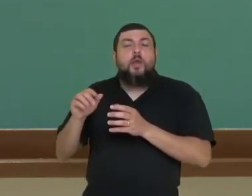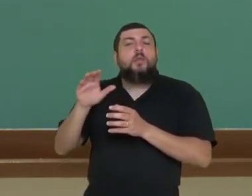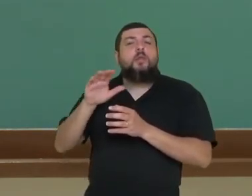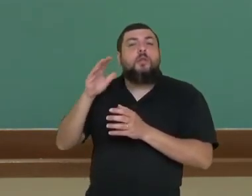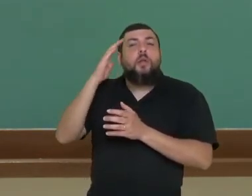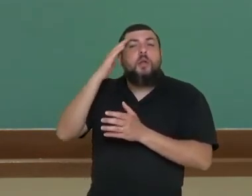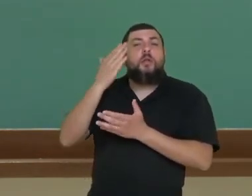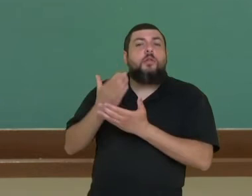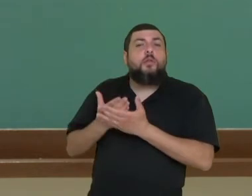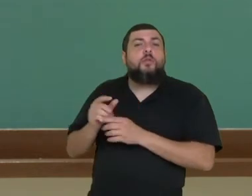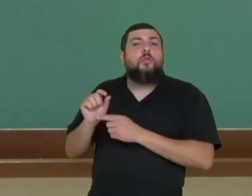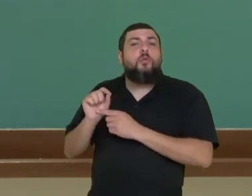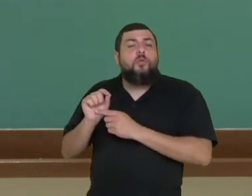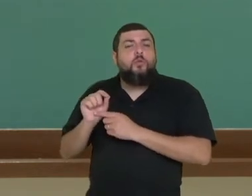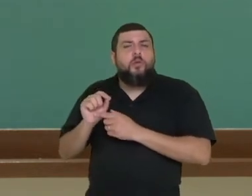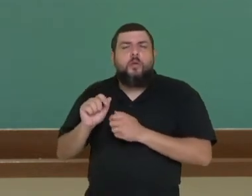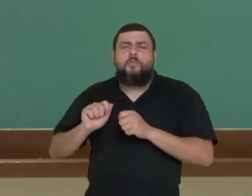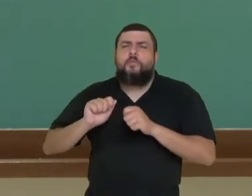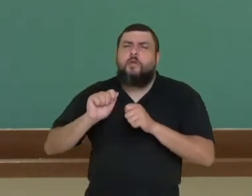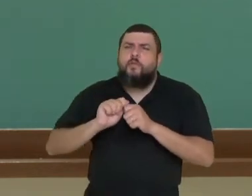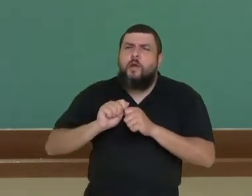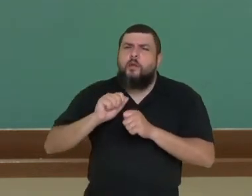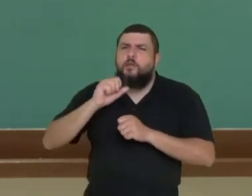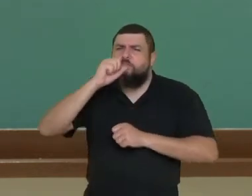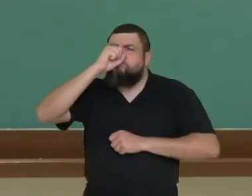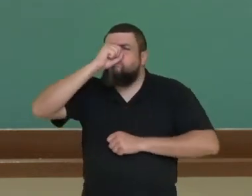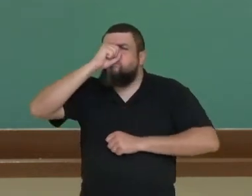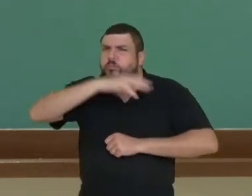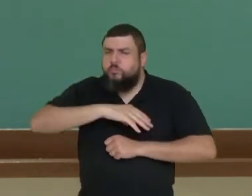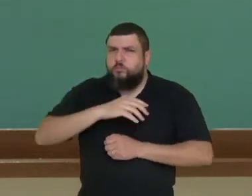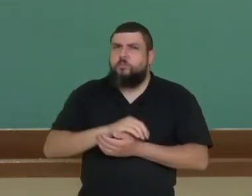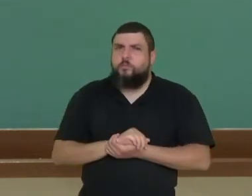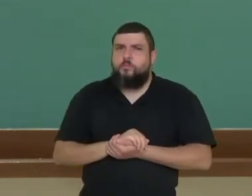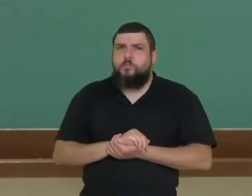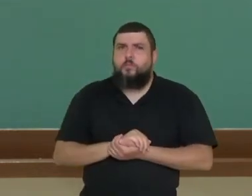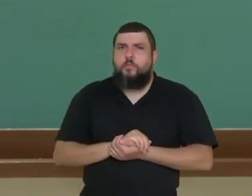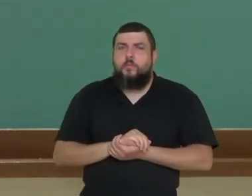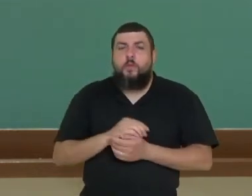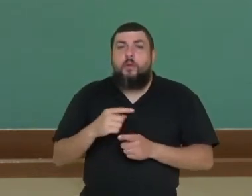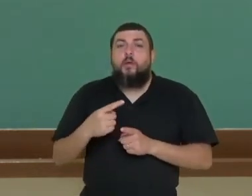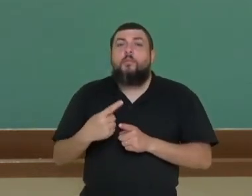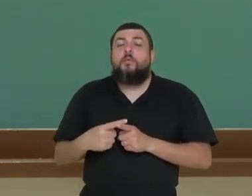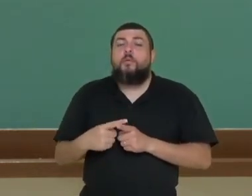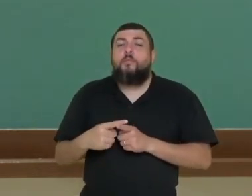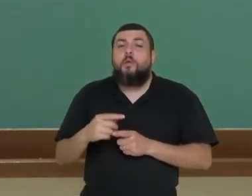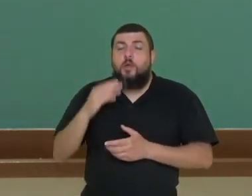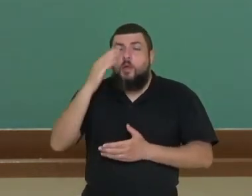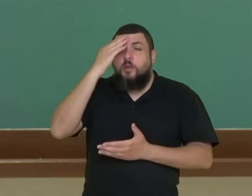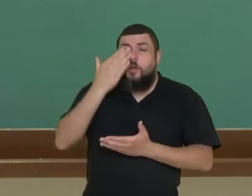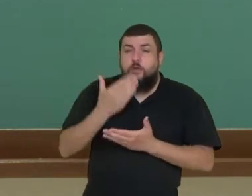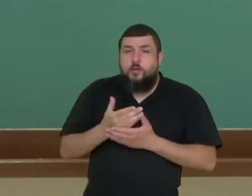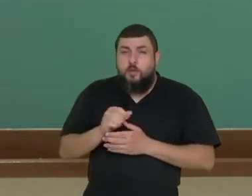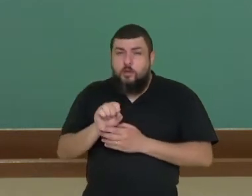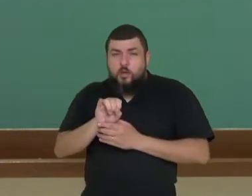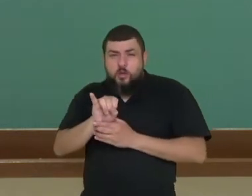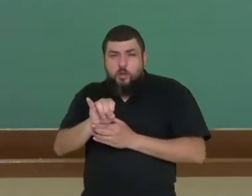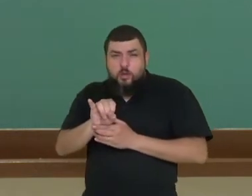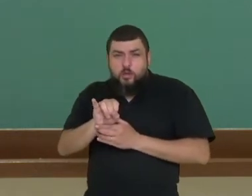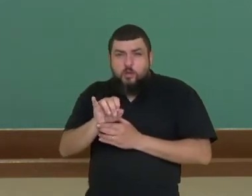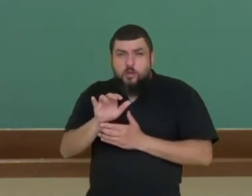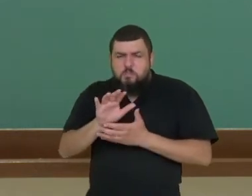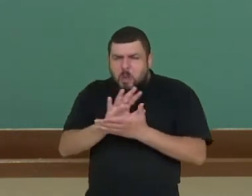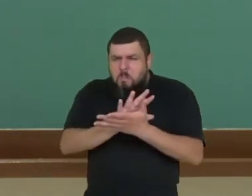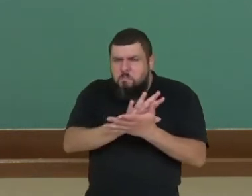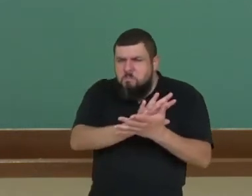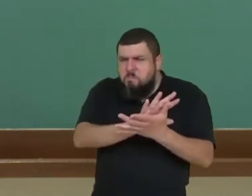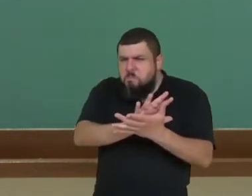acaba praticando alguns atos extremamente violentos, né, porque acreditam que se morrer